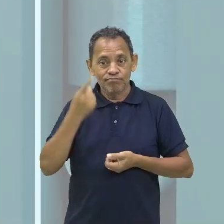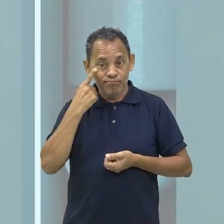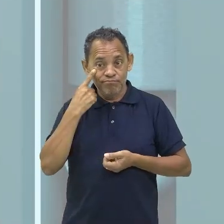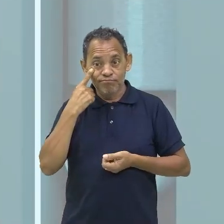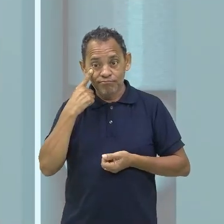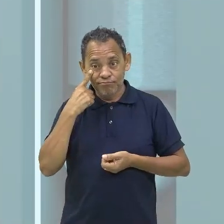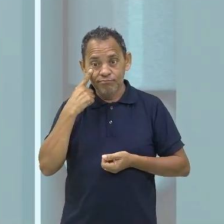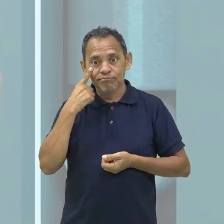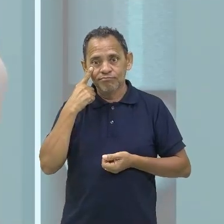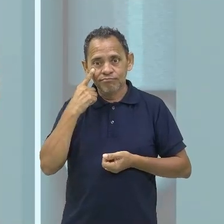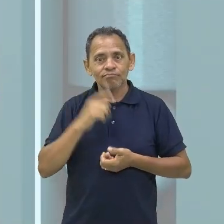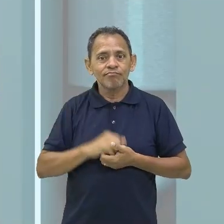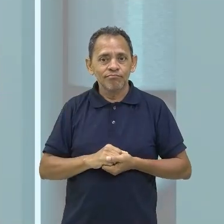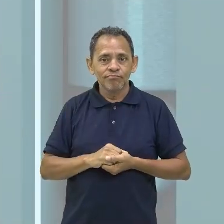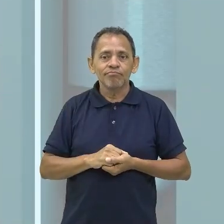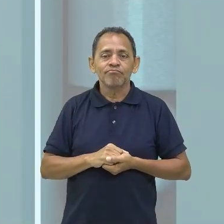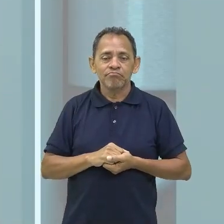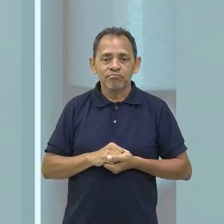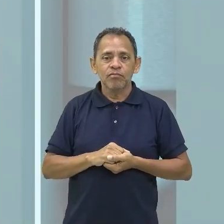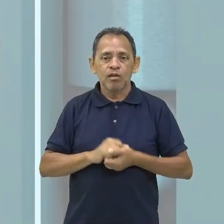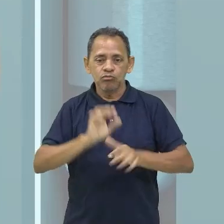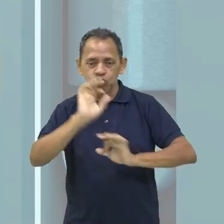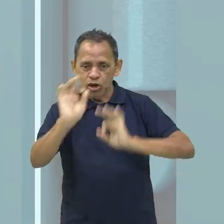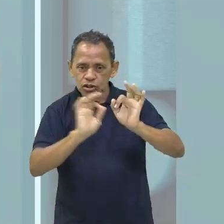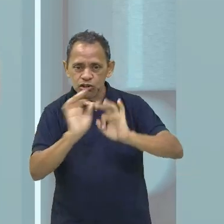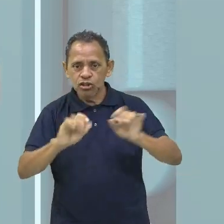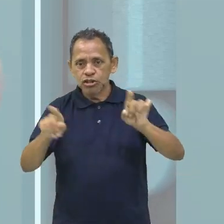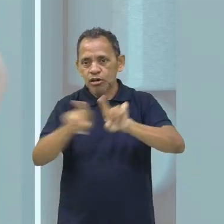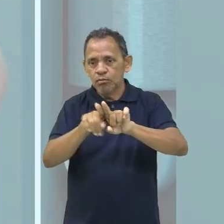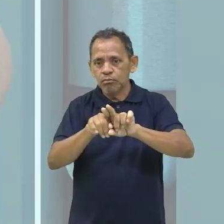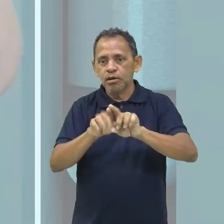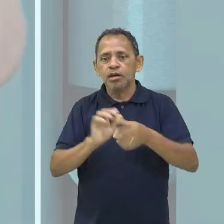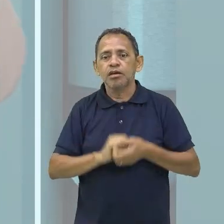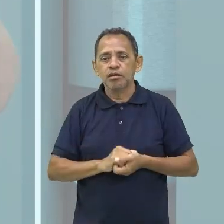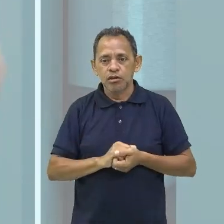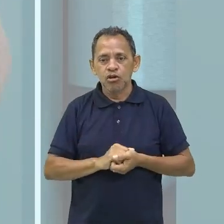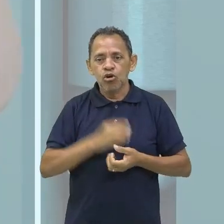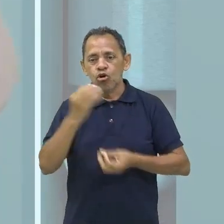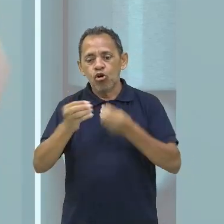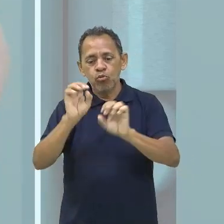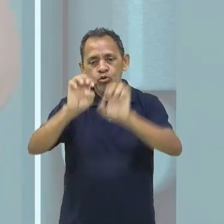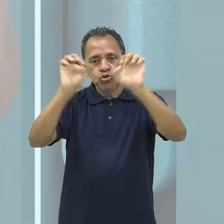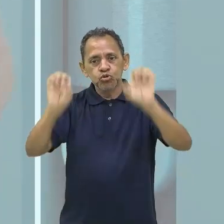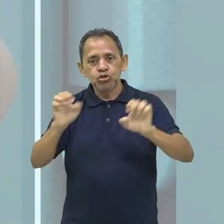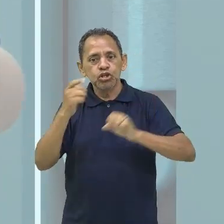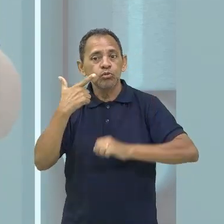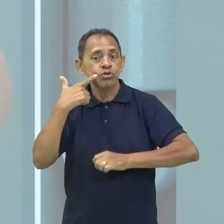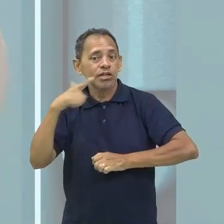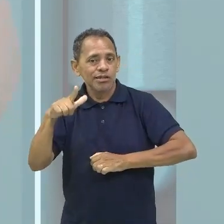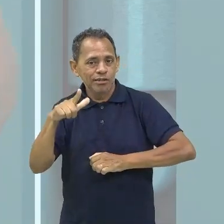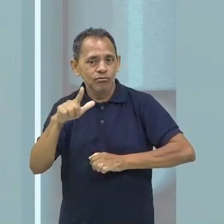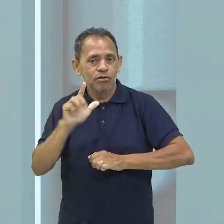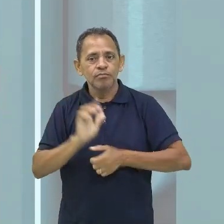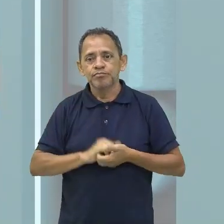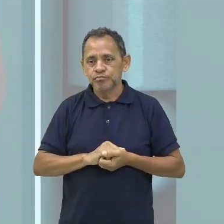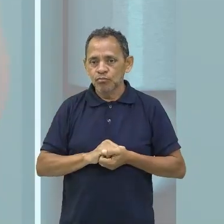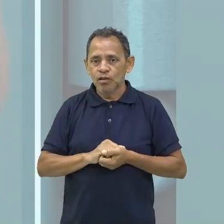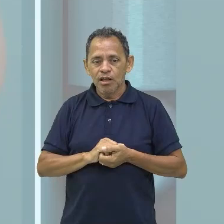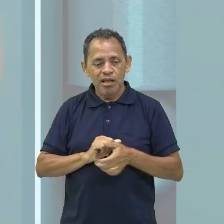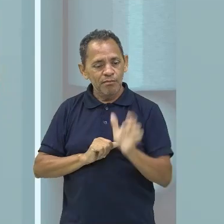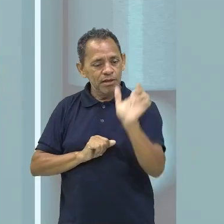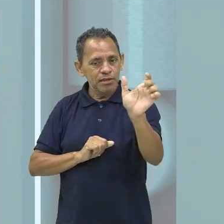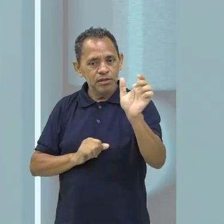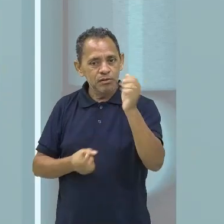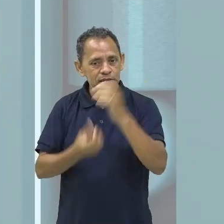vamos manipulando, de certa forma, a forma como estruturamos a língua, o enunciado, para gerar